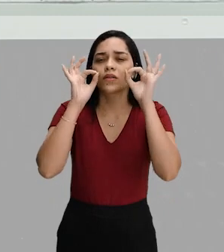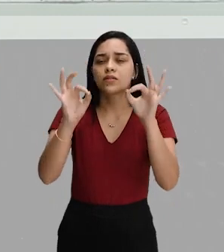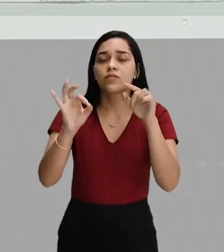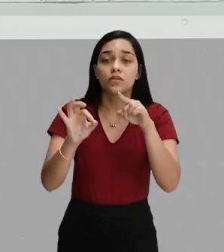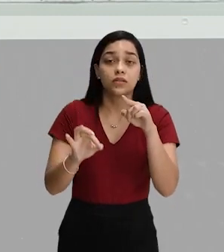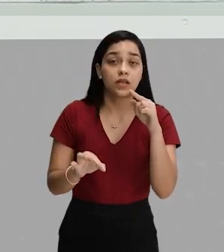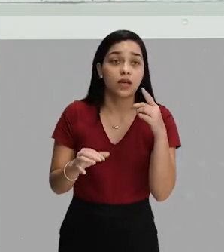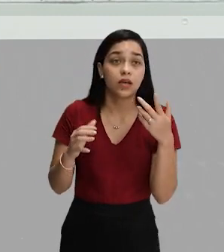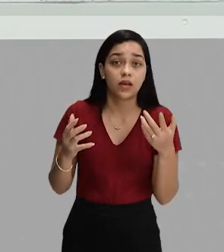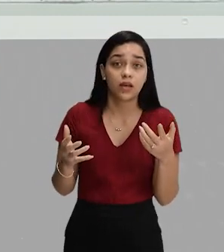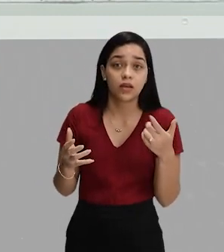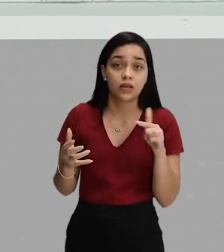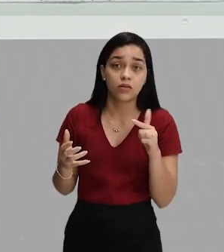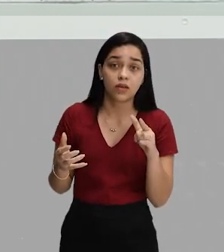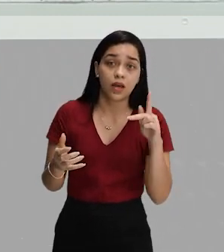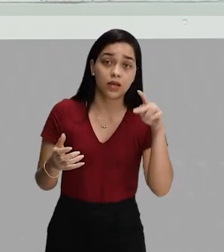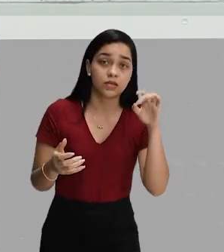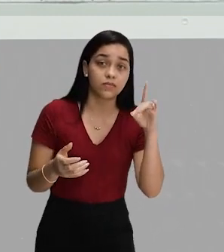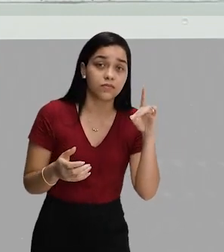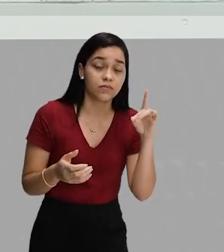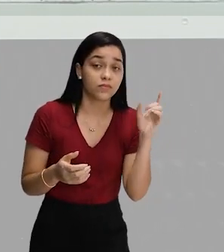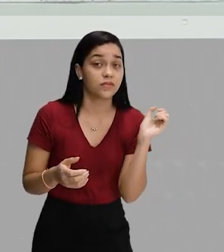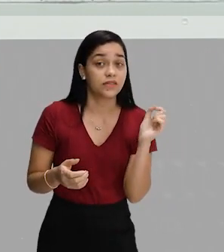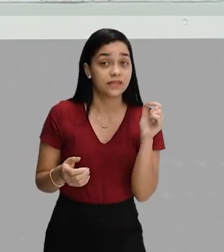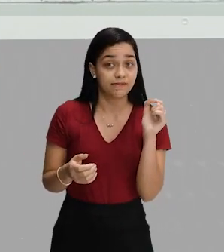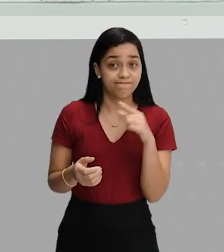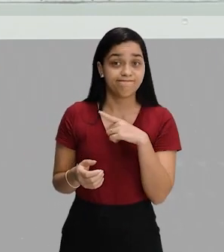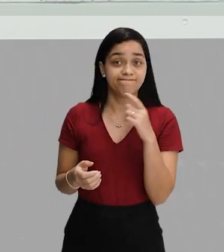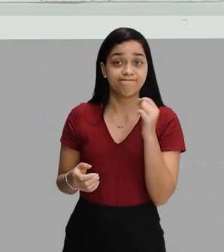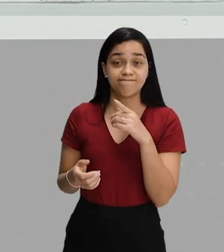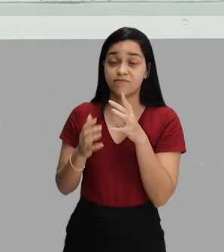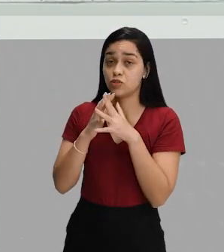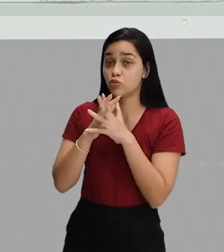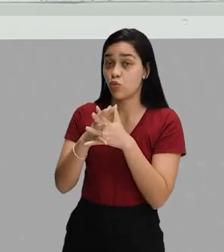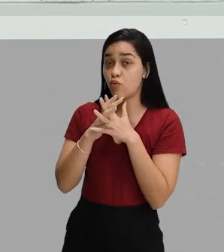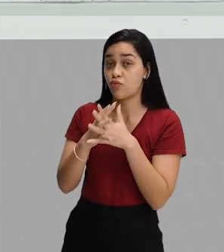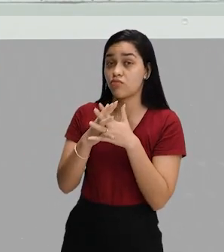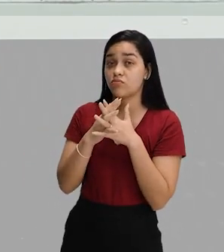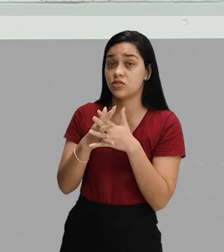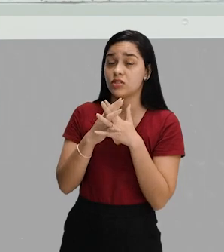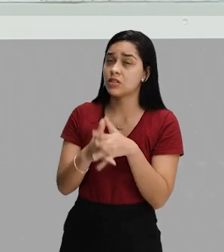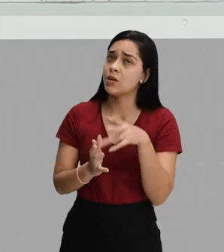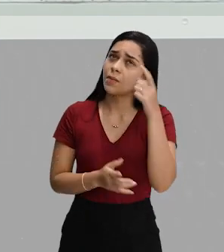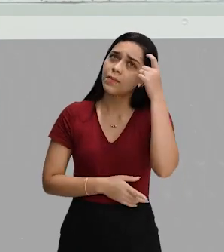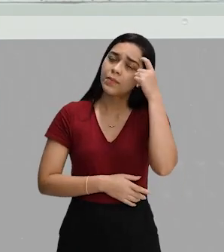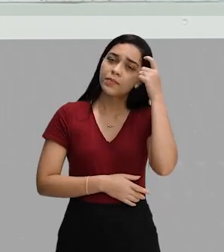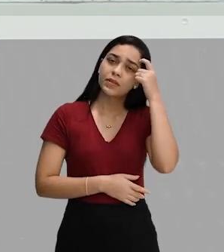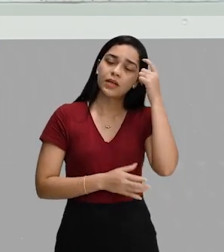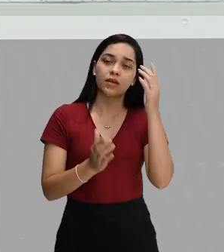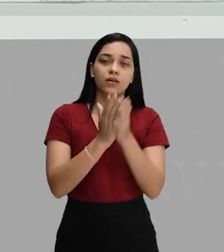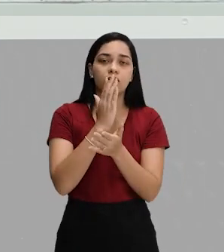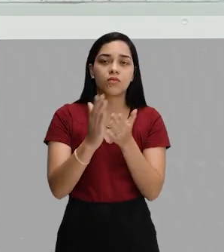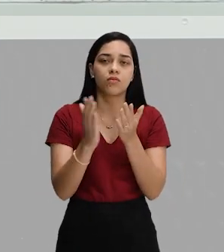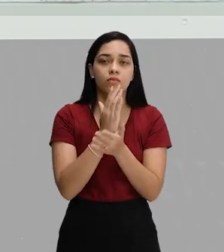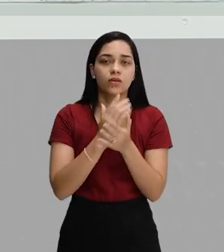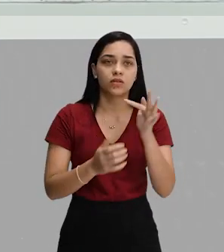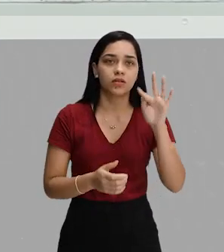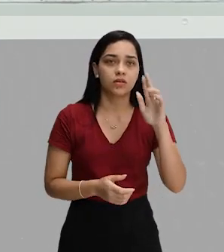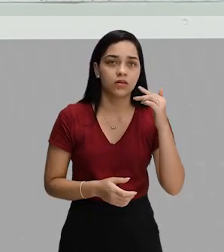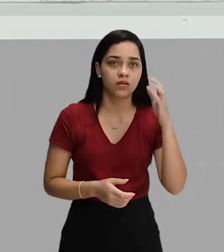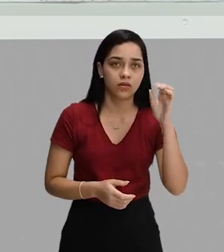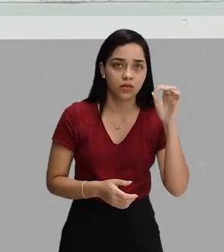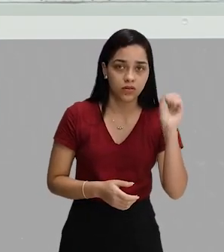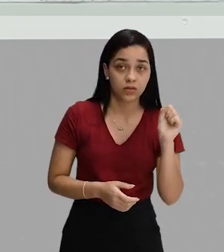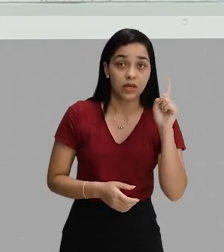não cair nas pegadinhas do inimigo, para você não se confundir e não pensar que algumas